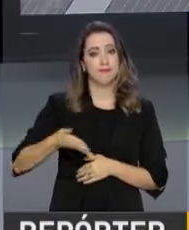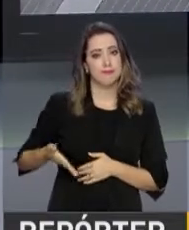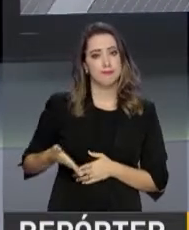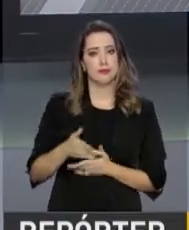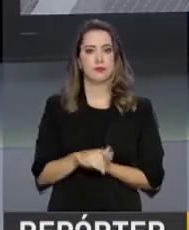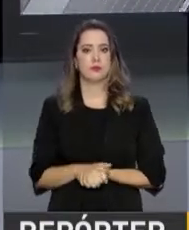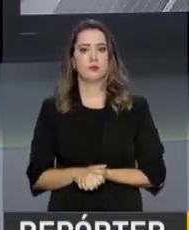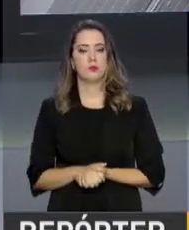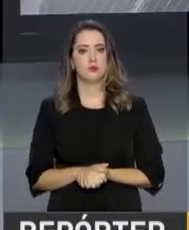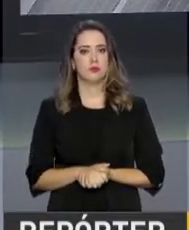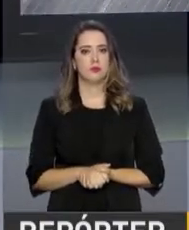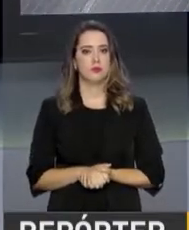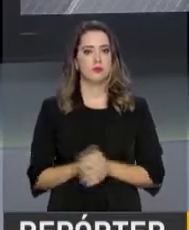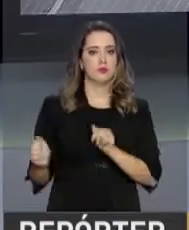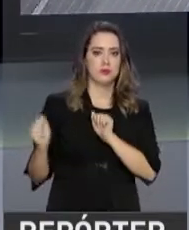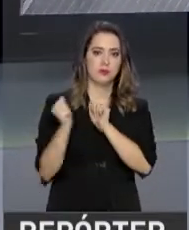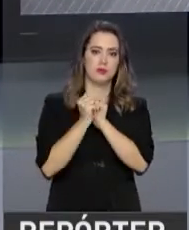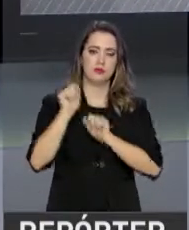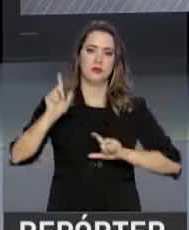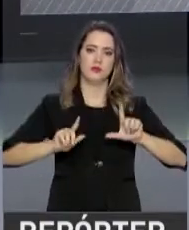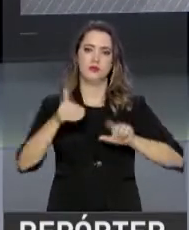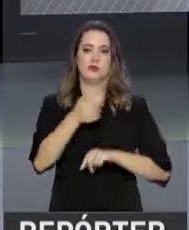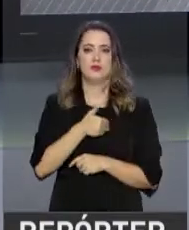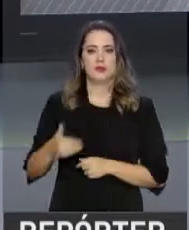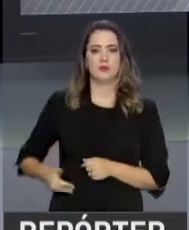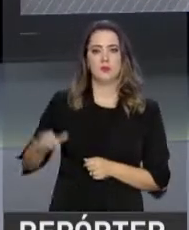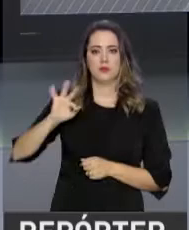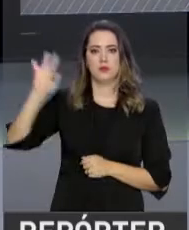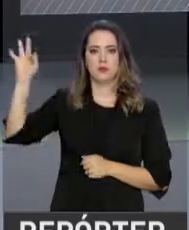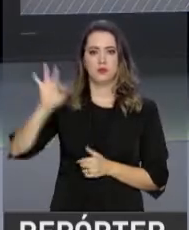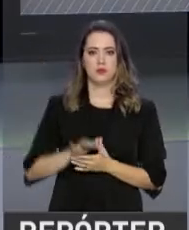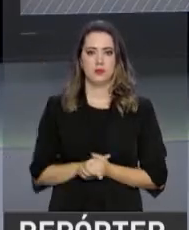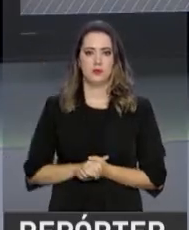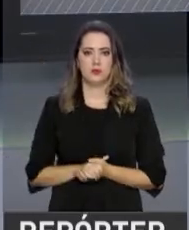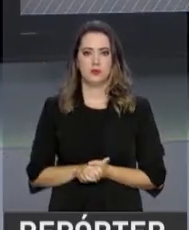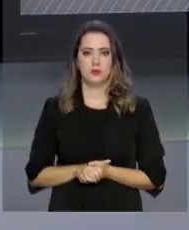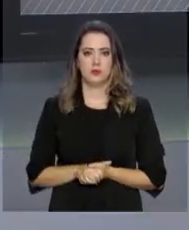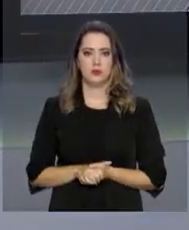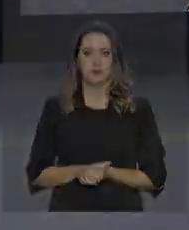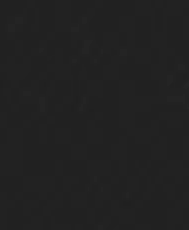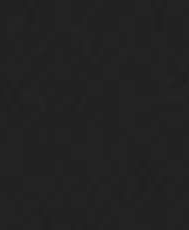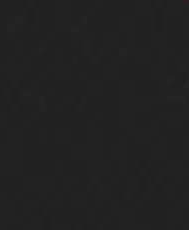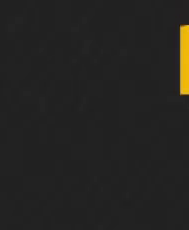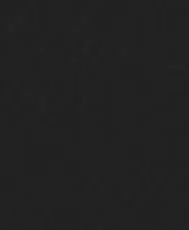nbr na internet continue com a gente na nbr a tv do governo federal